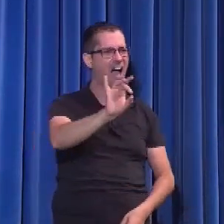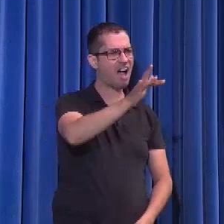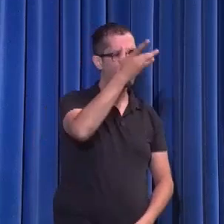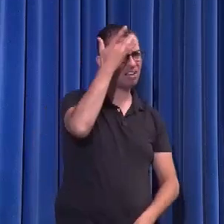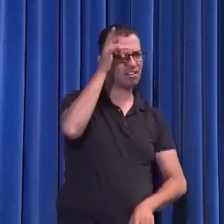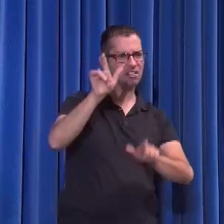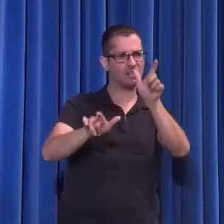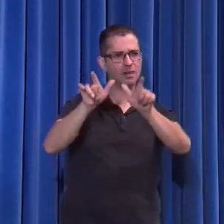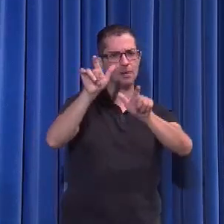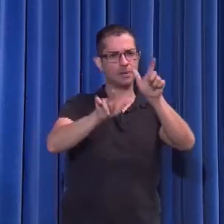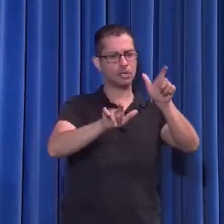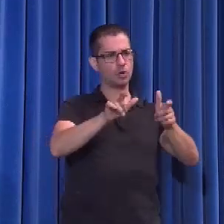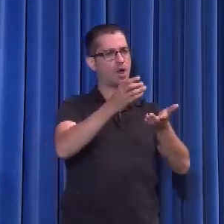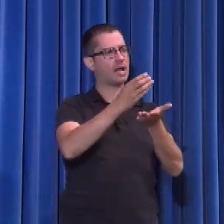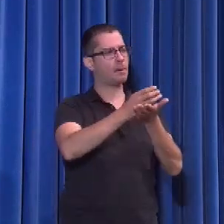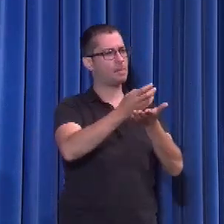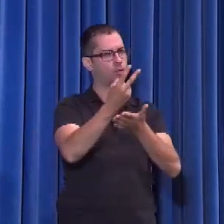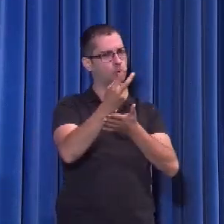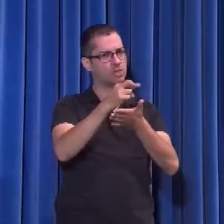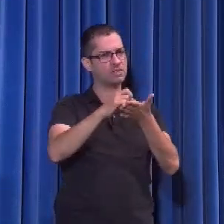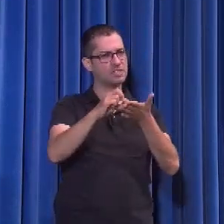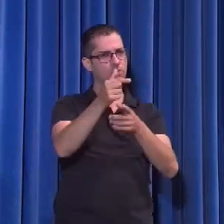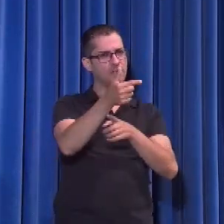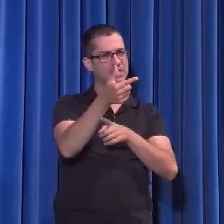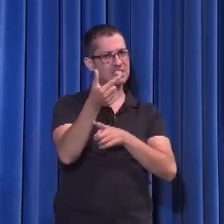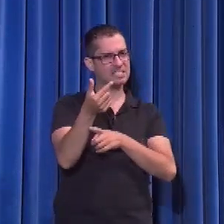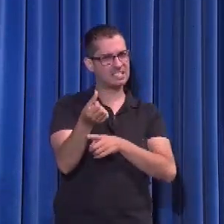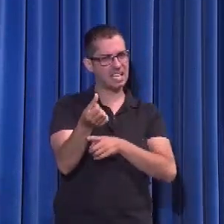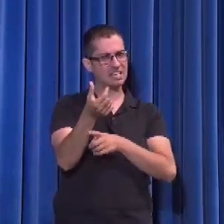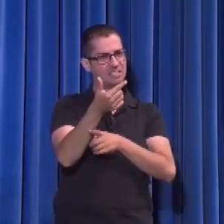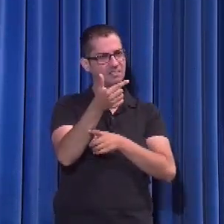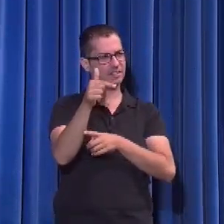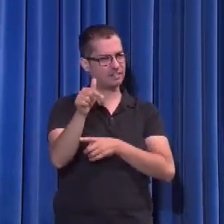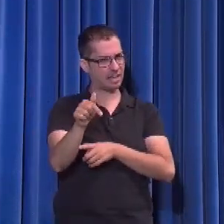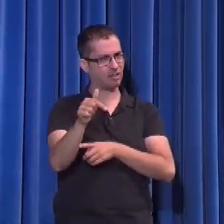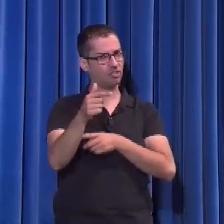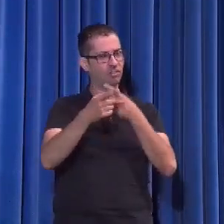capítulo 2, do versículo 26 e 27.